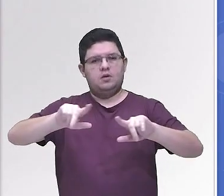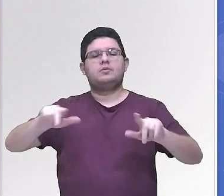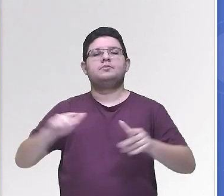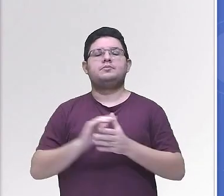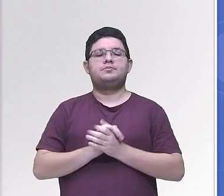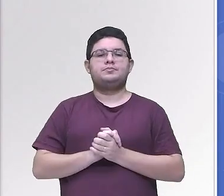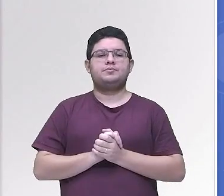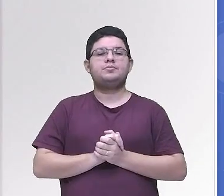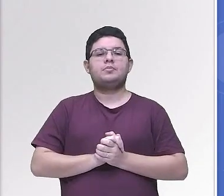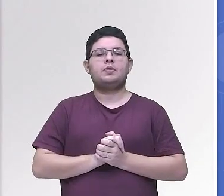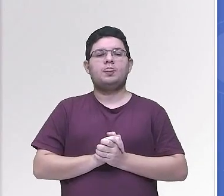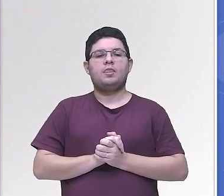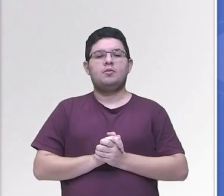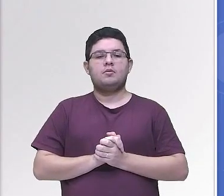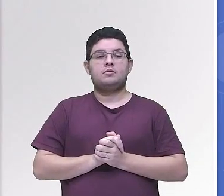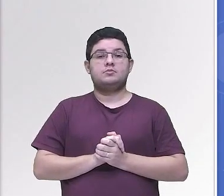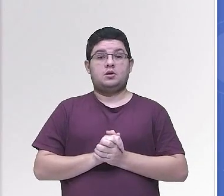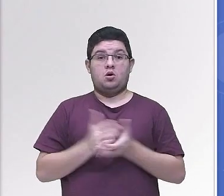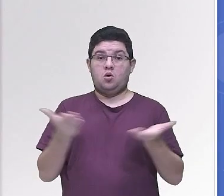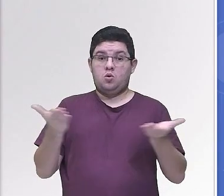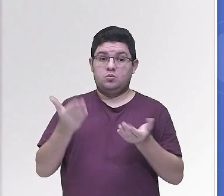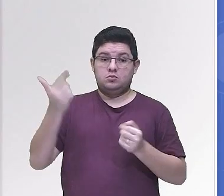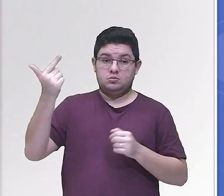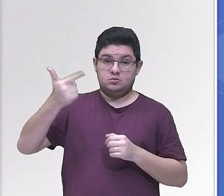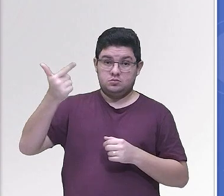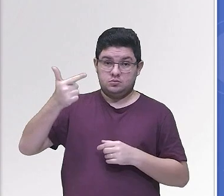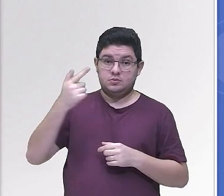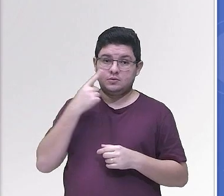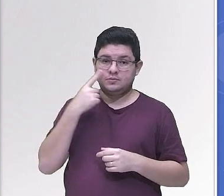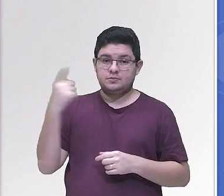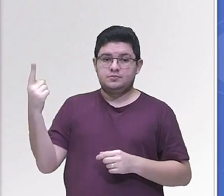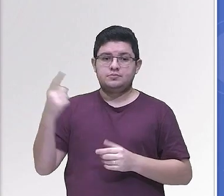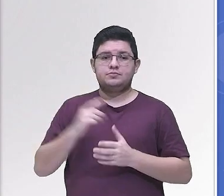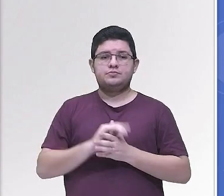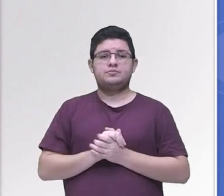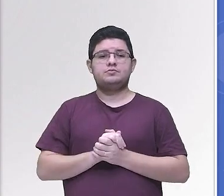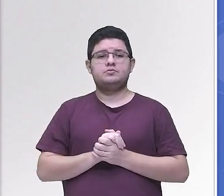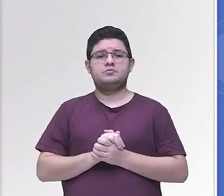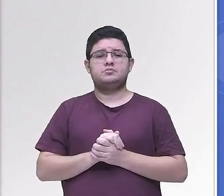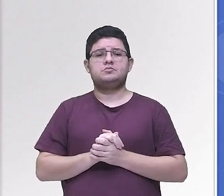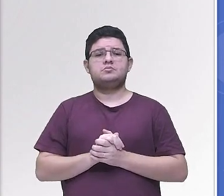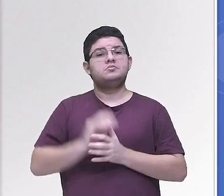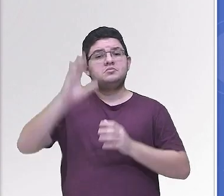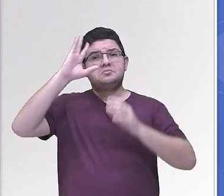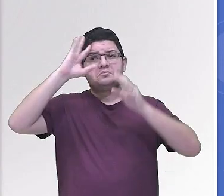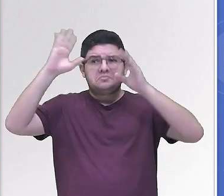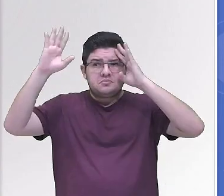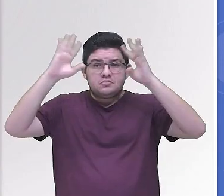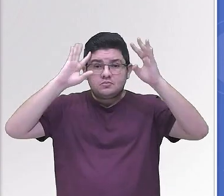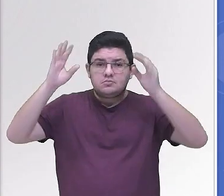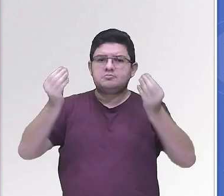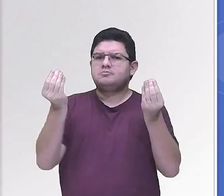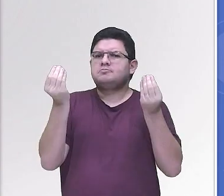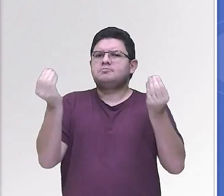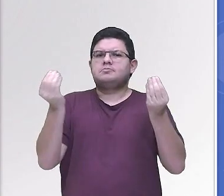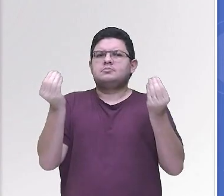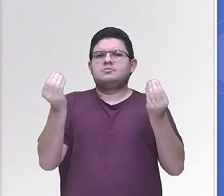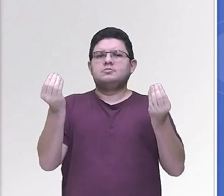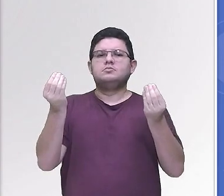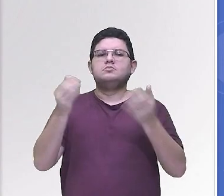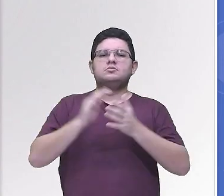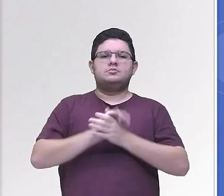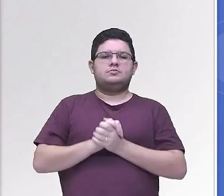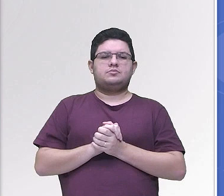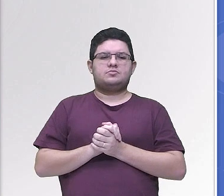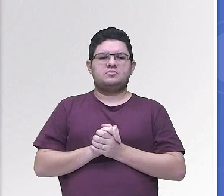Legal? Beleza? Vamos para a segunda questão, então? Para que serve a filosofia, né? Vocês responderam aí a segunda questão?